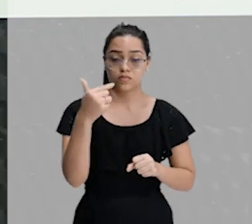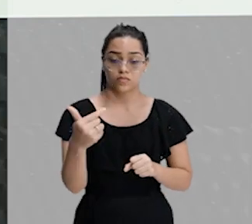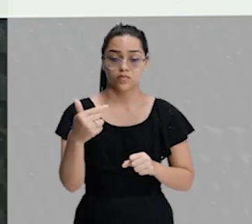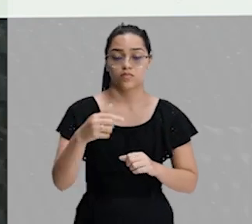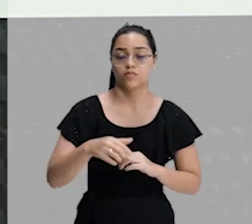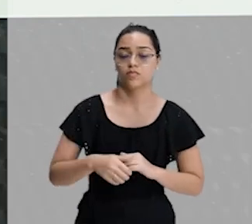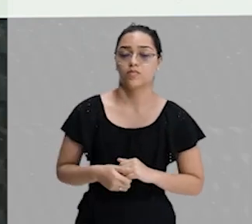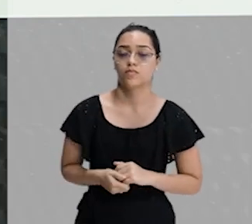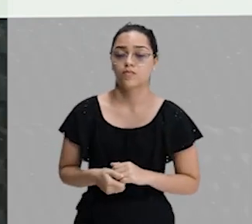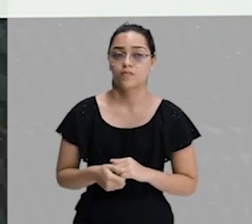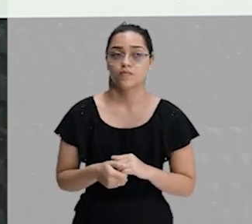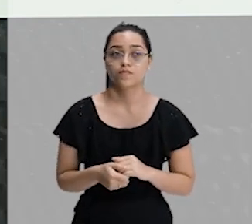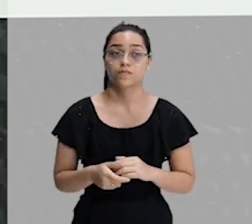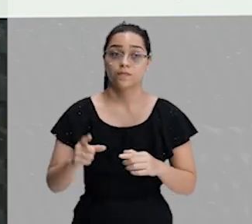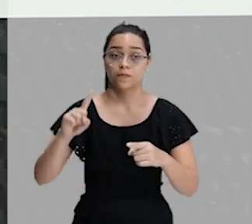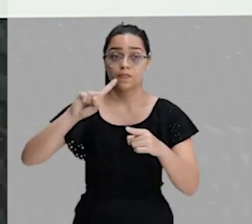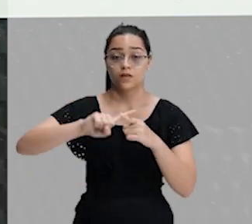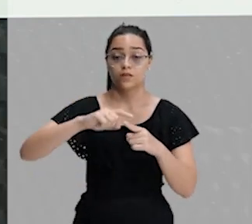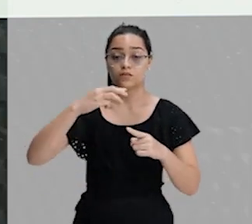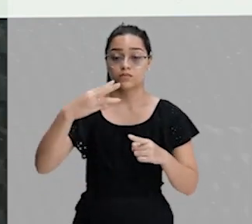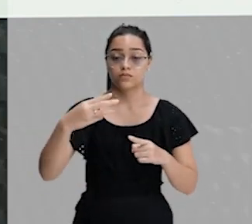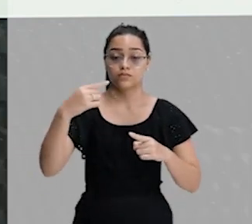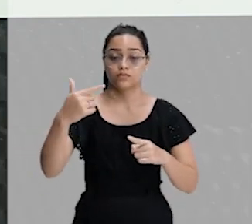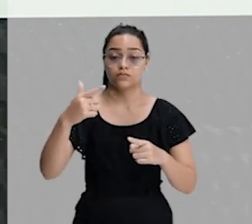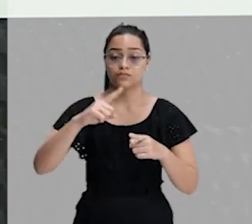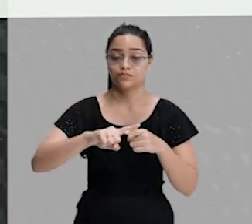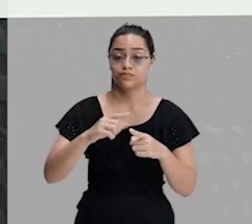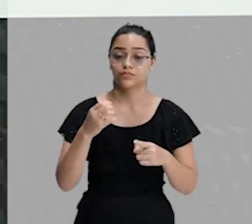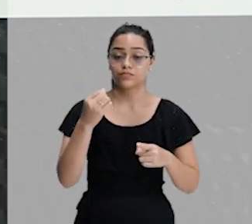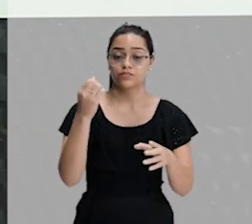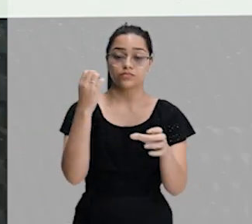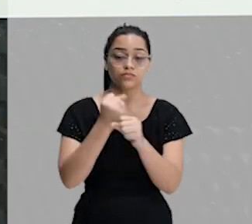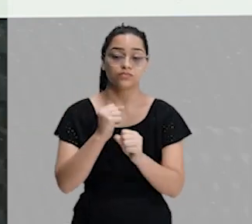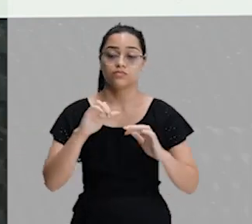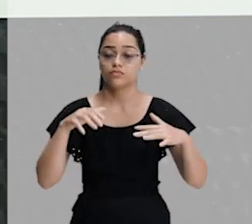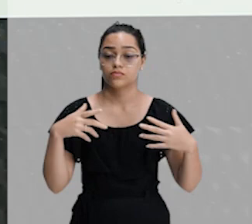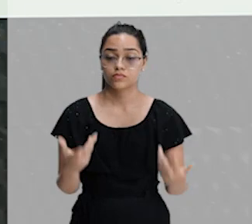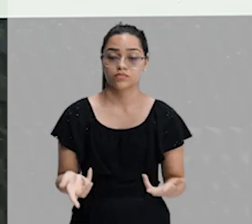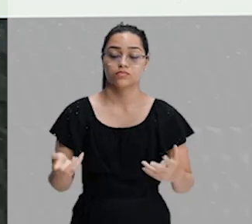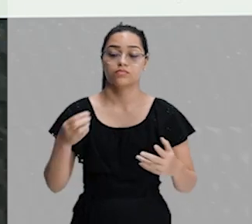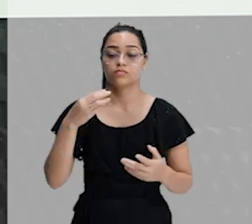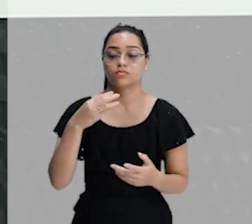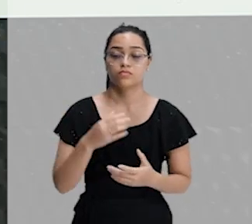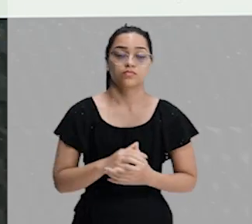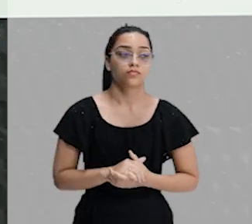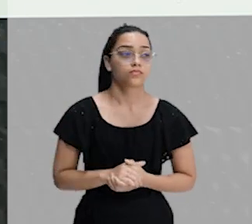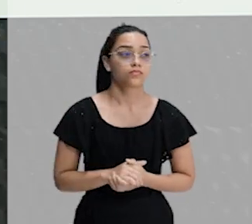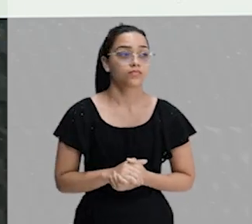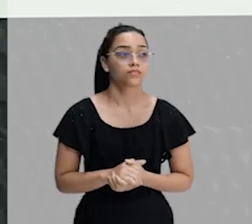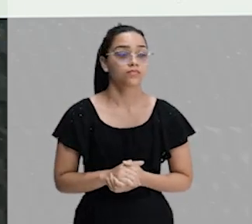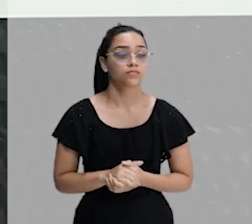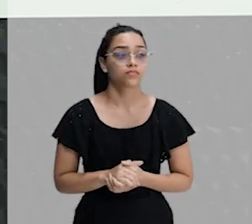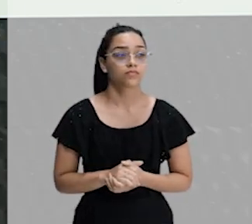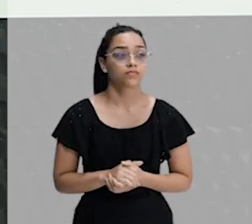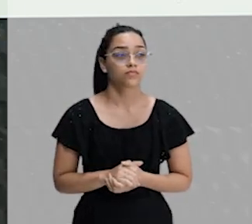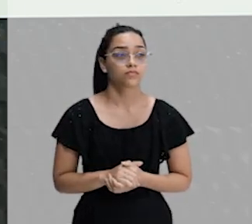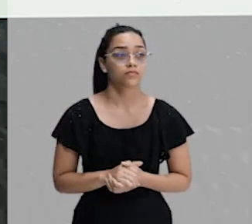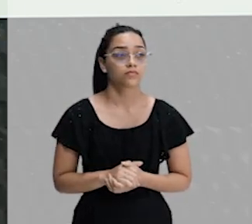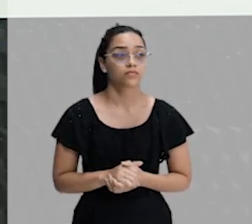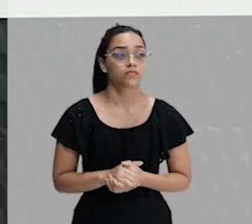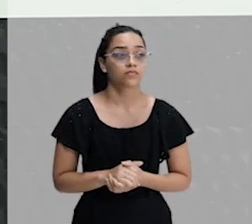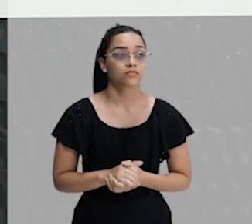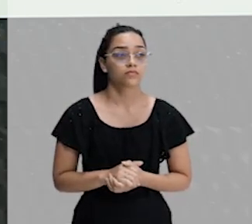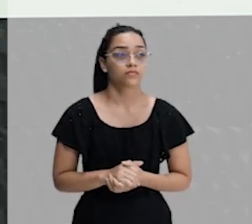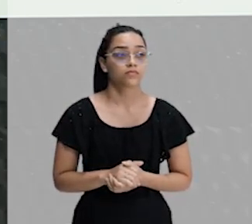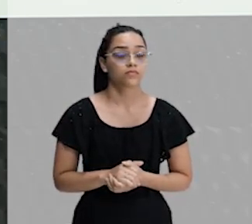32. Vamos multiplicar 32 por 6 para ver quanto é que dá. 6 vezes 6 dá 36, fica 6,